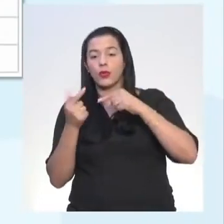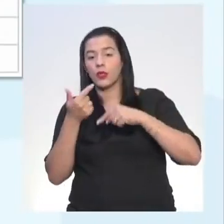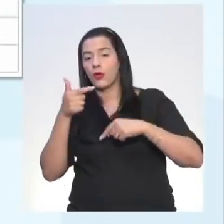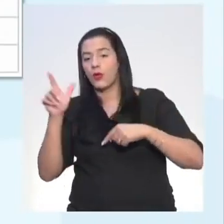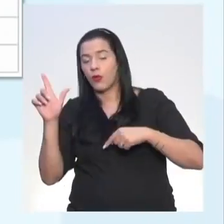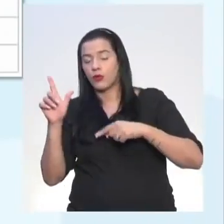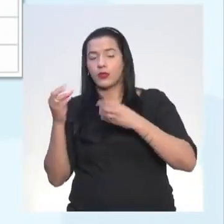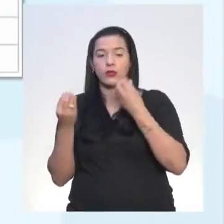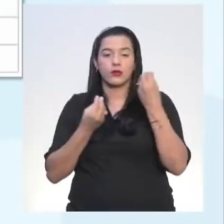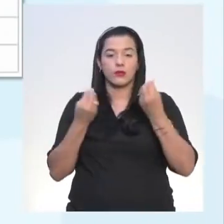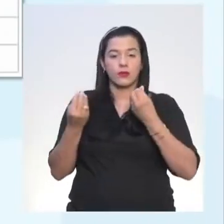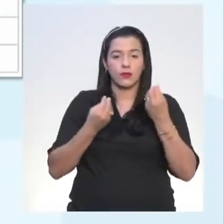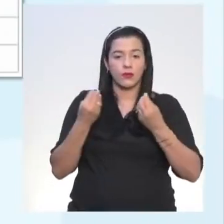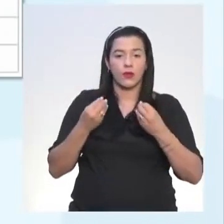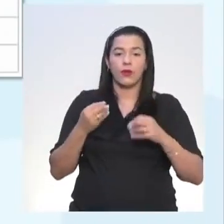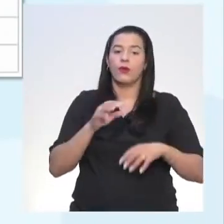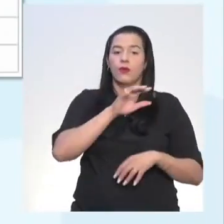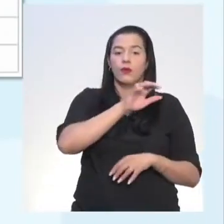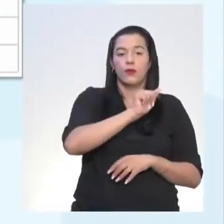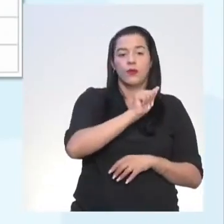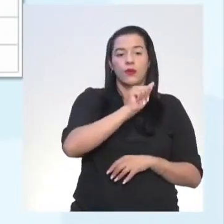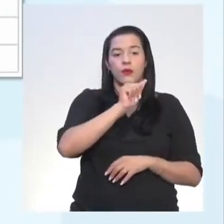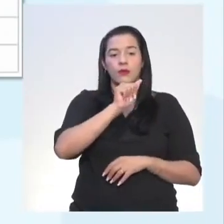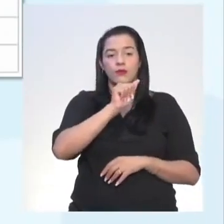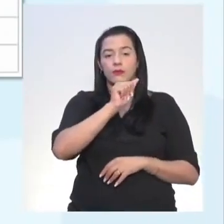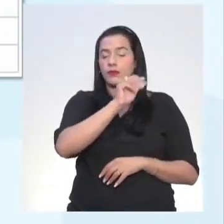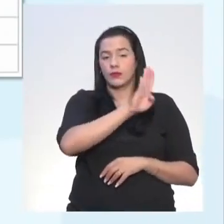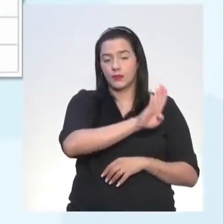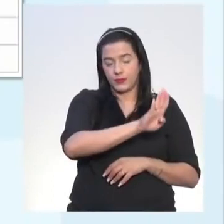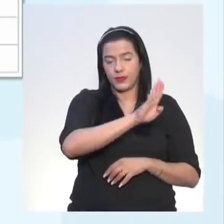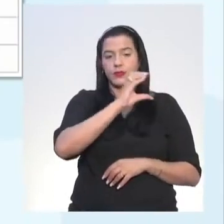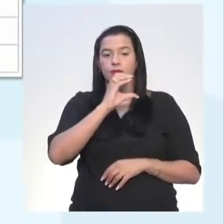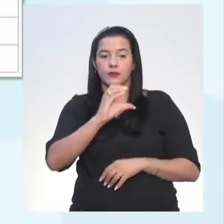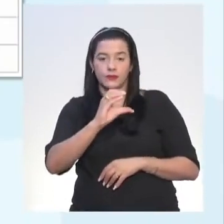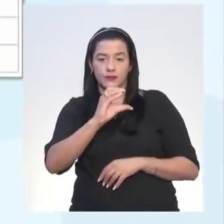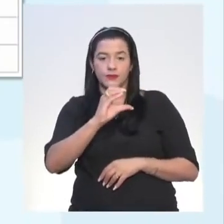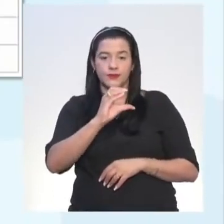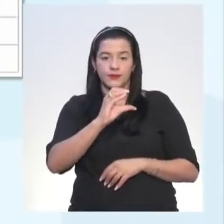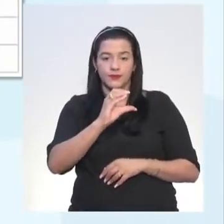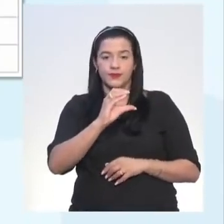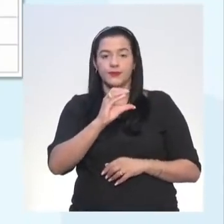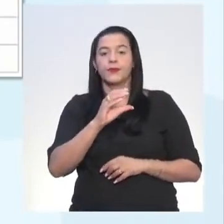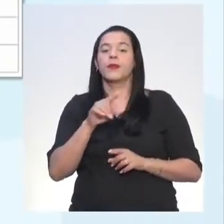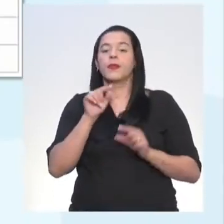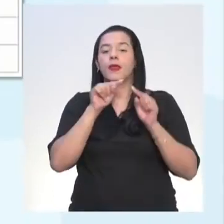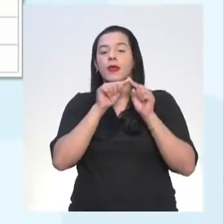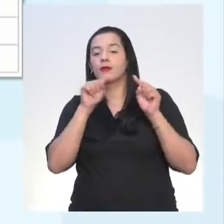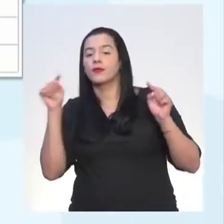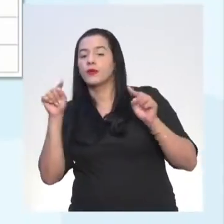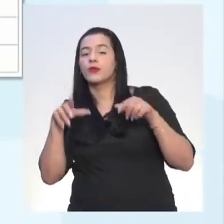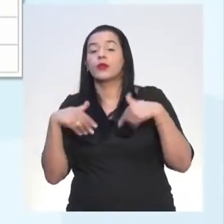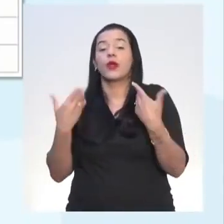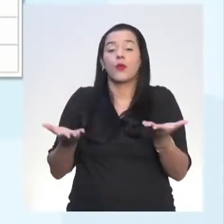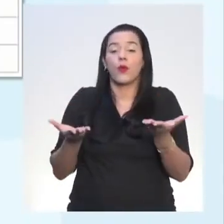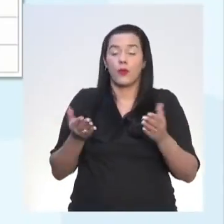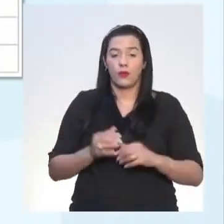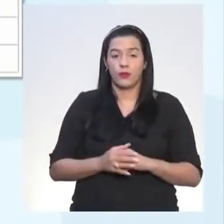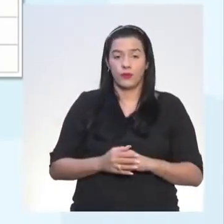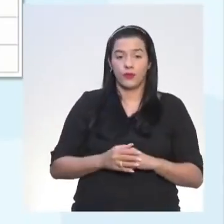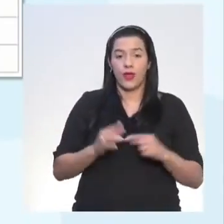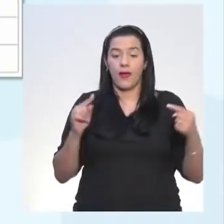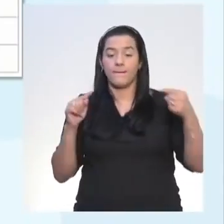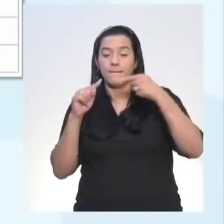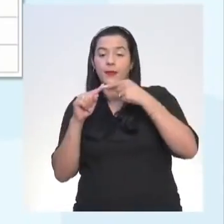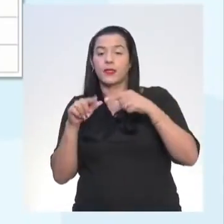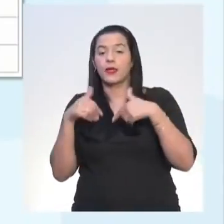cima, né? Que é o segmento de reta, que vai de B até C, é correspondente a qual lado